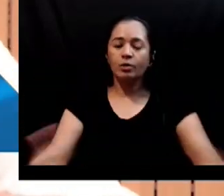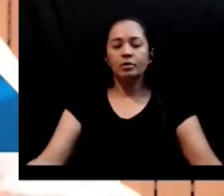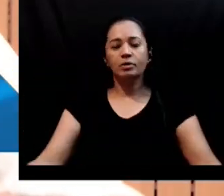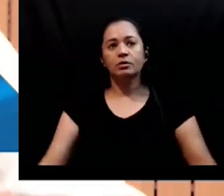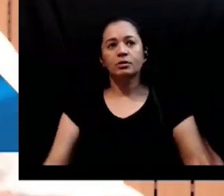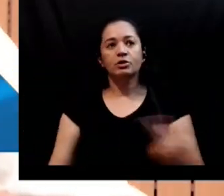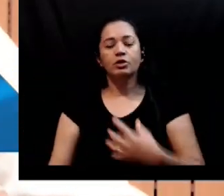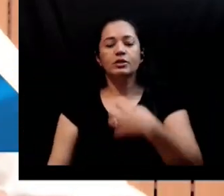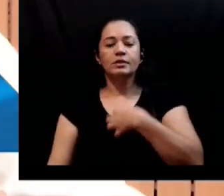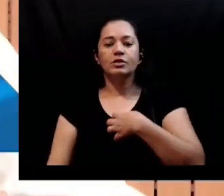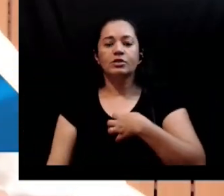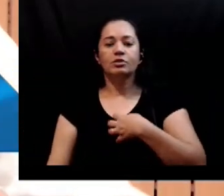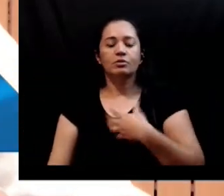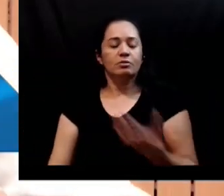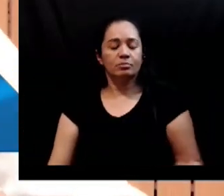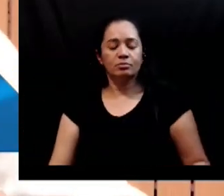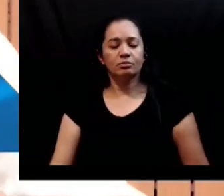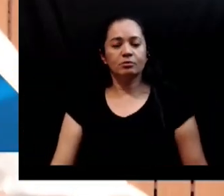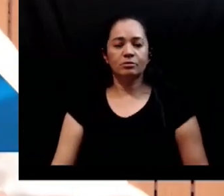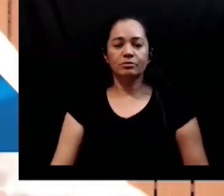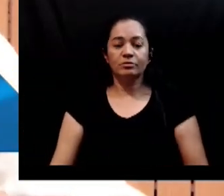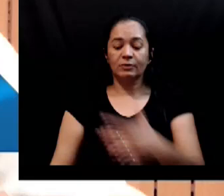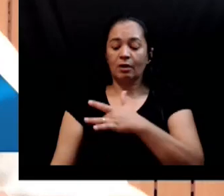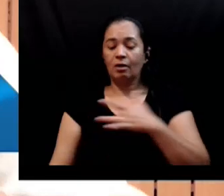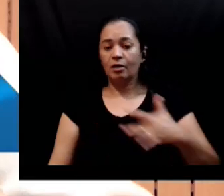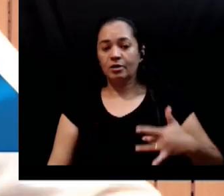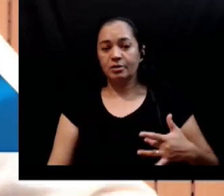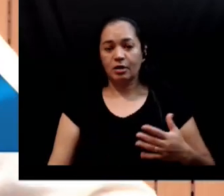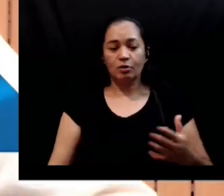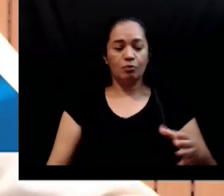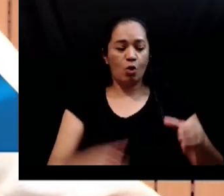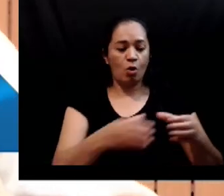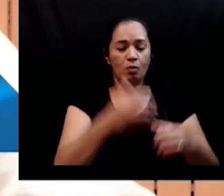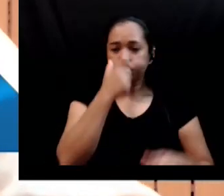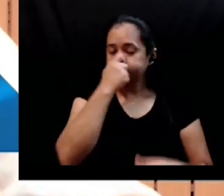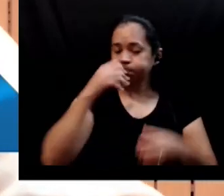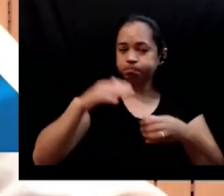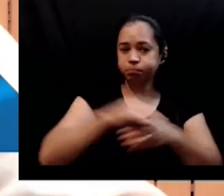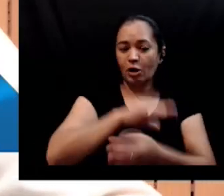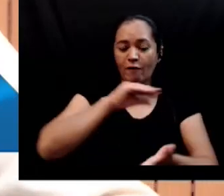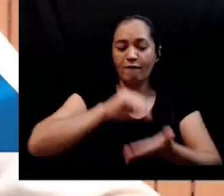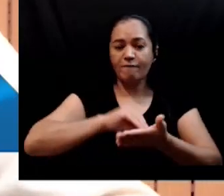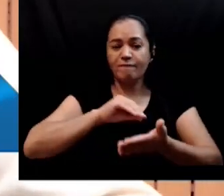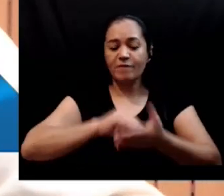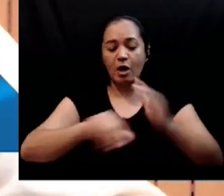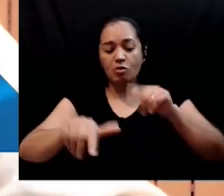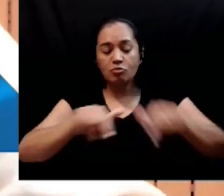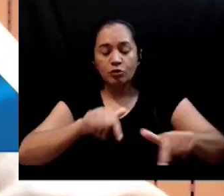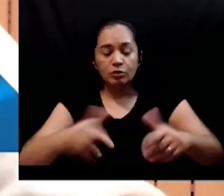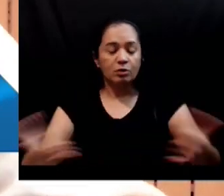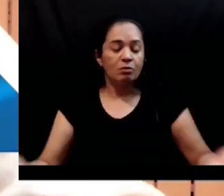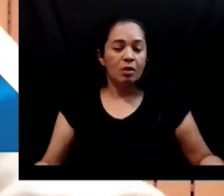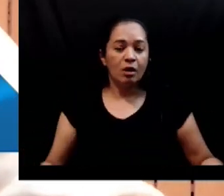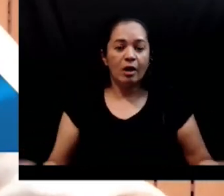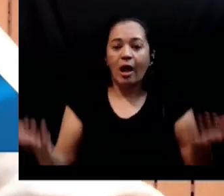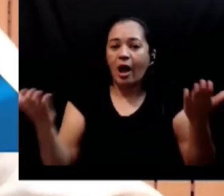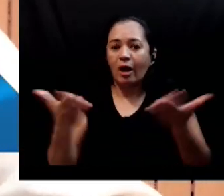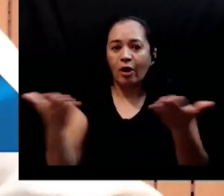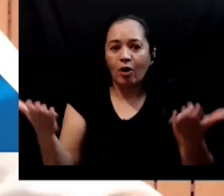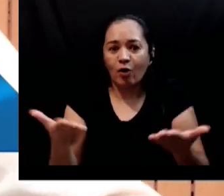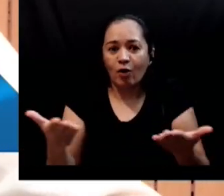ponta. A saúde, com as unidades superlotadas, falta de trabalhador em número suficiente. Tivemos agora fechamento